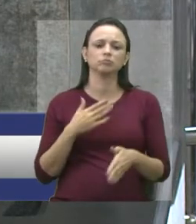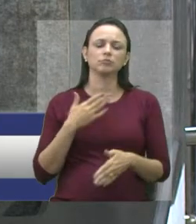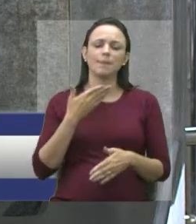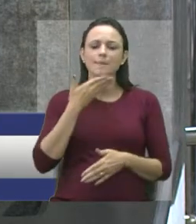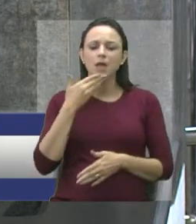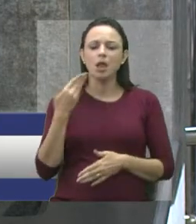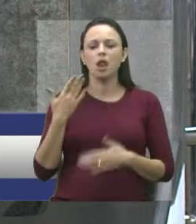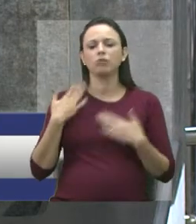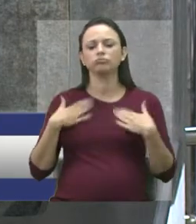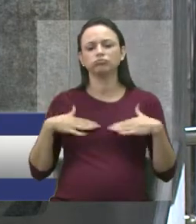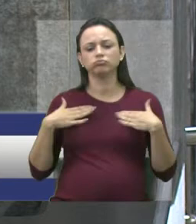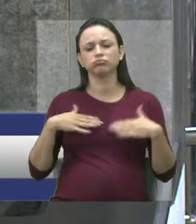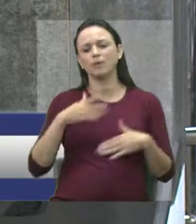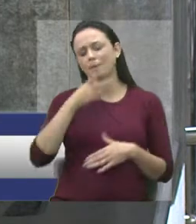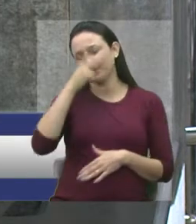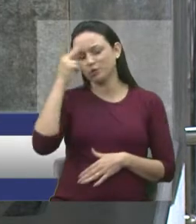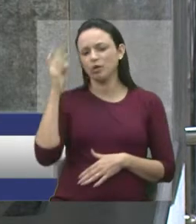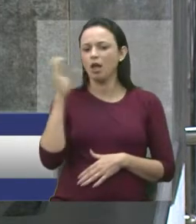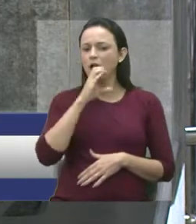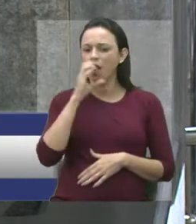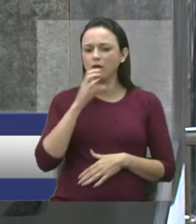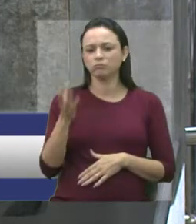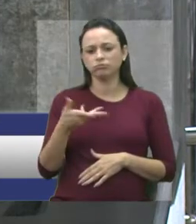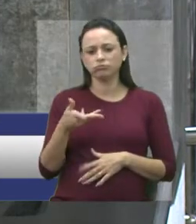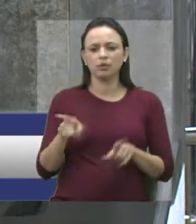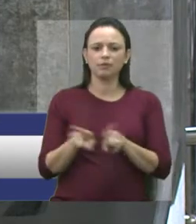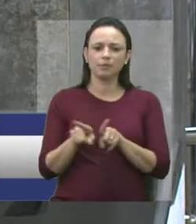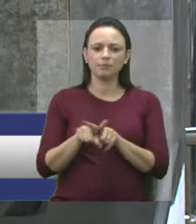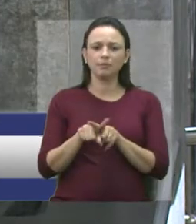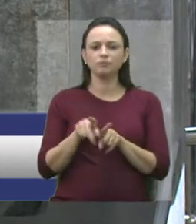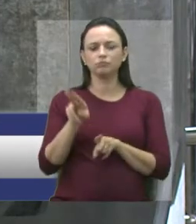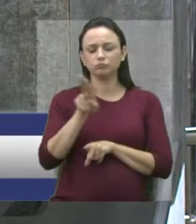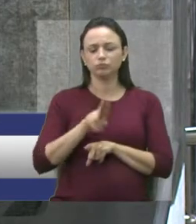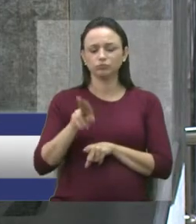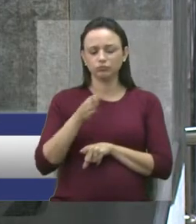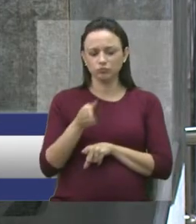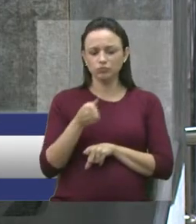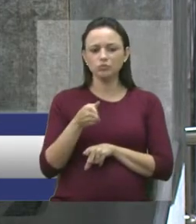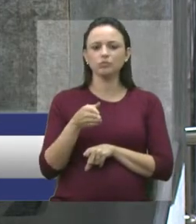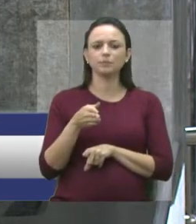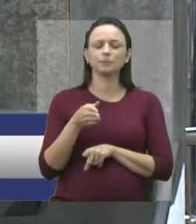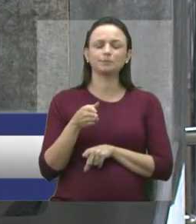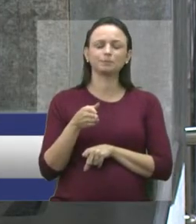conforto e agilidade para as pessoas que precisam usar